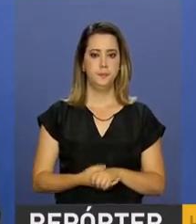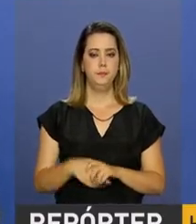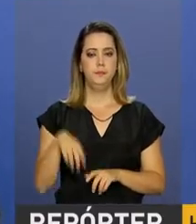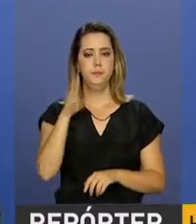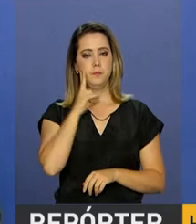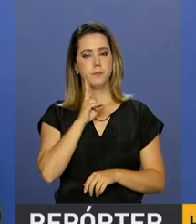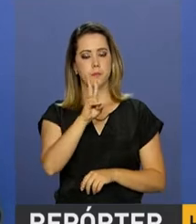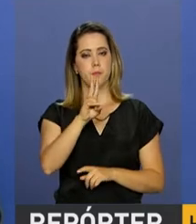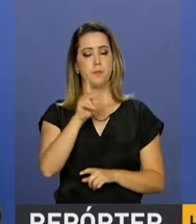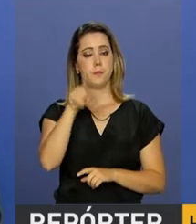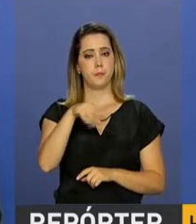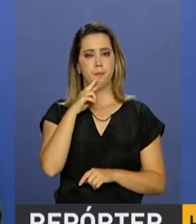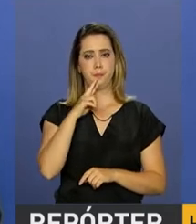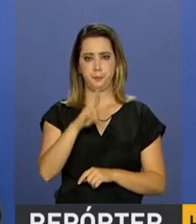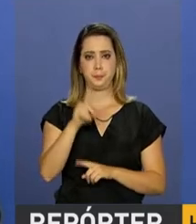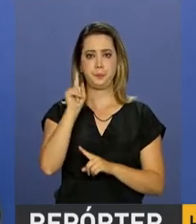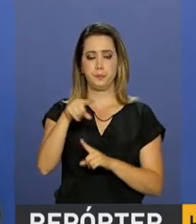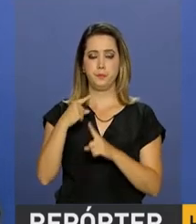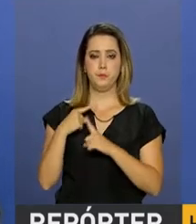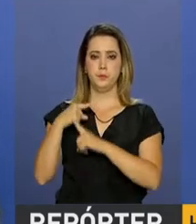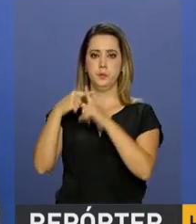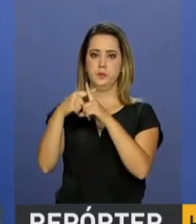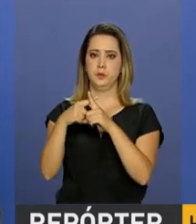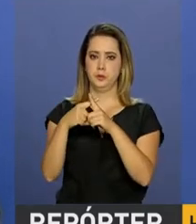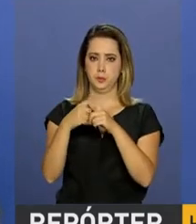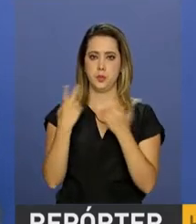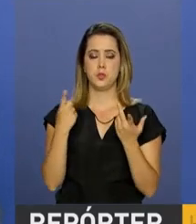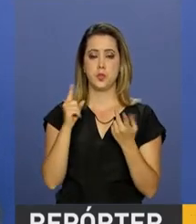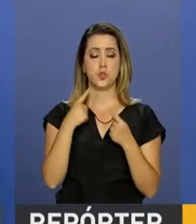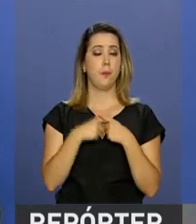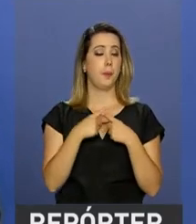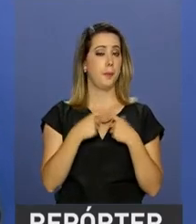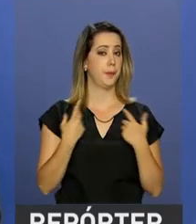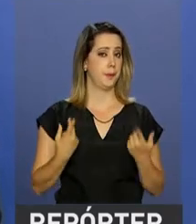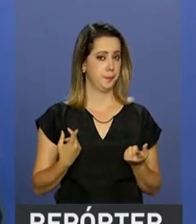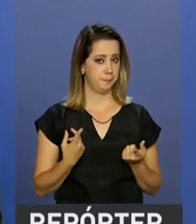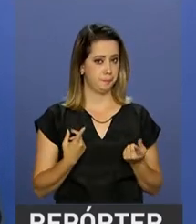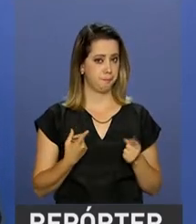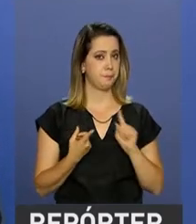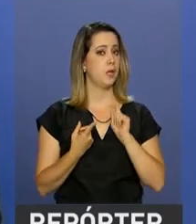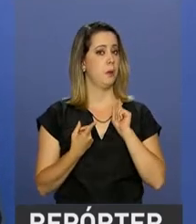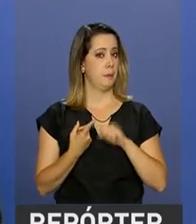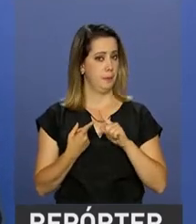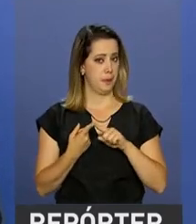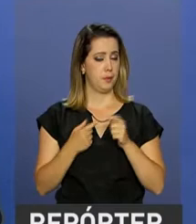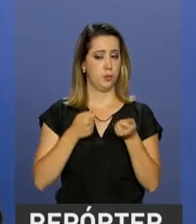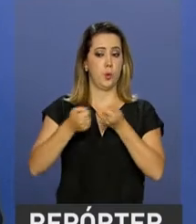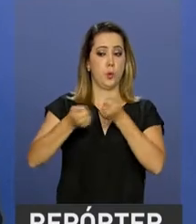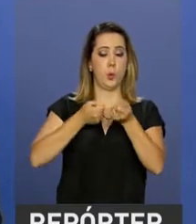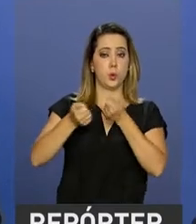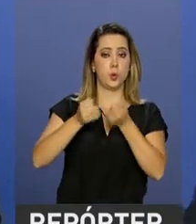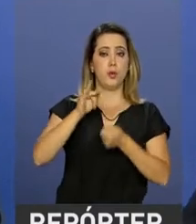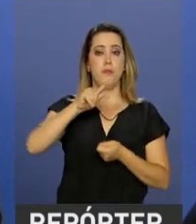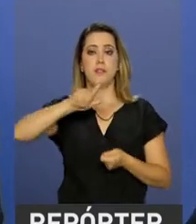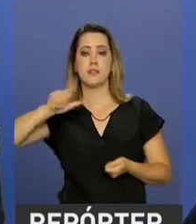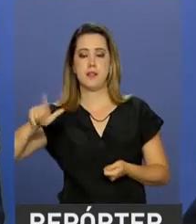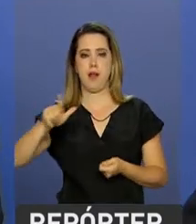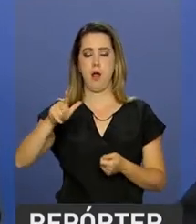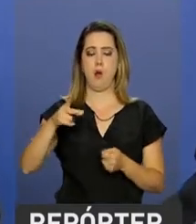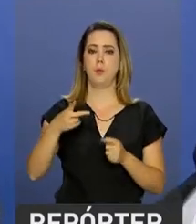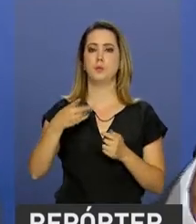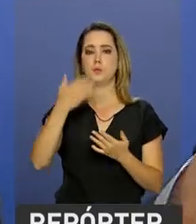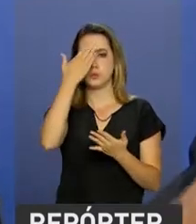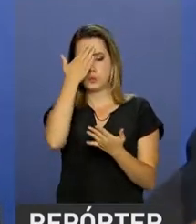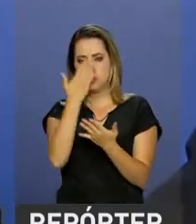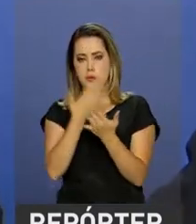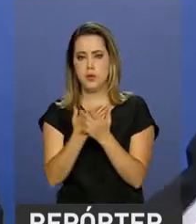resultado primeiro a sociedade diz cauã da confiança que a economia